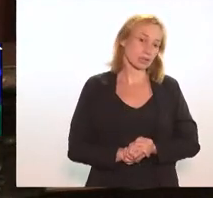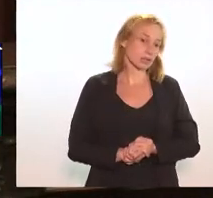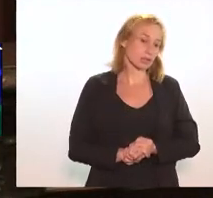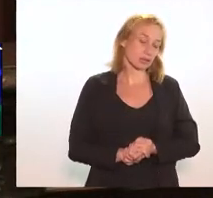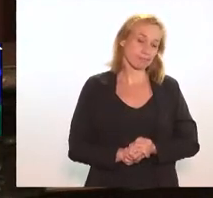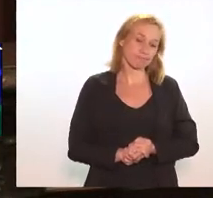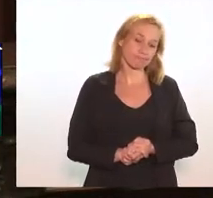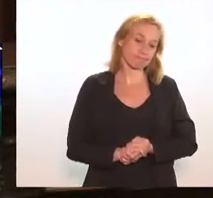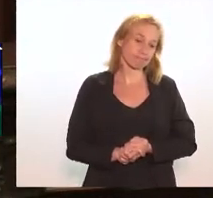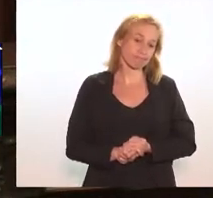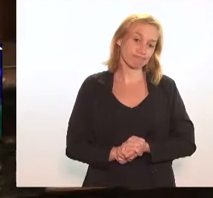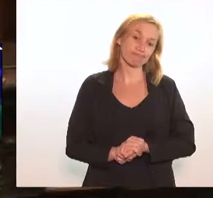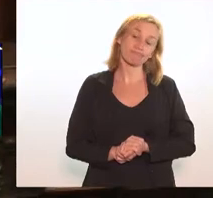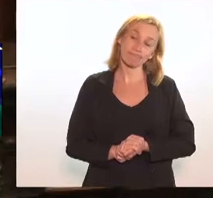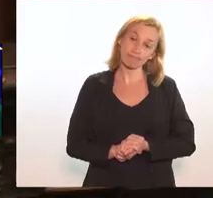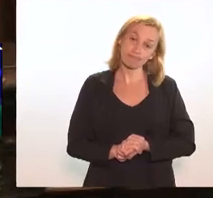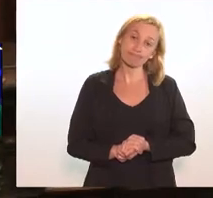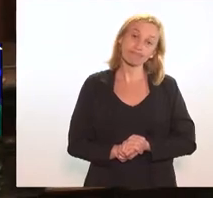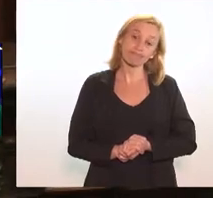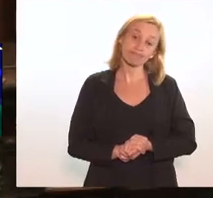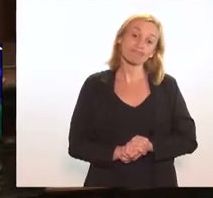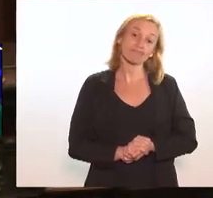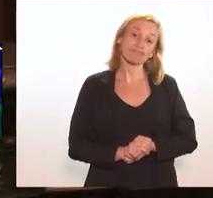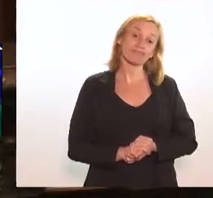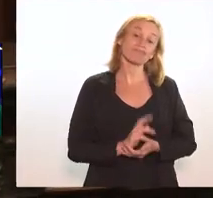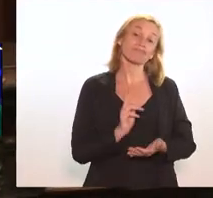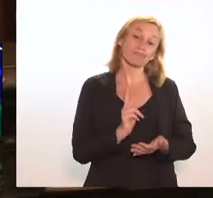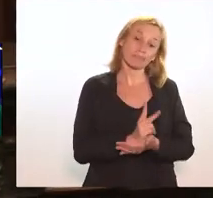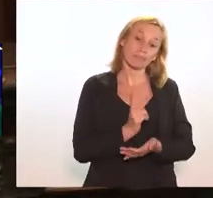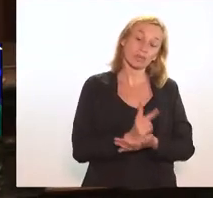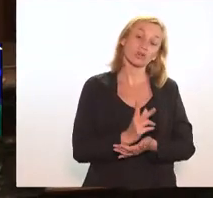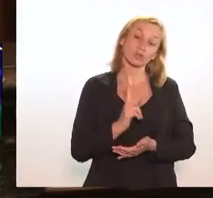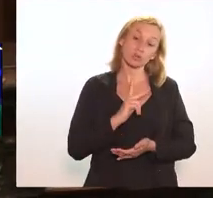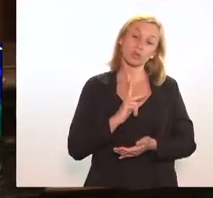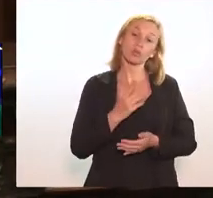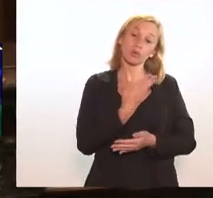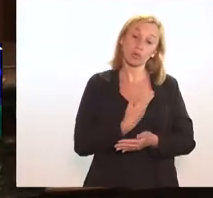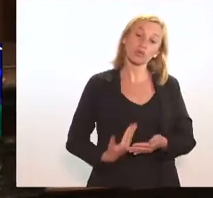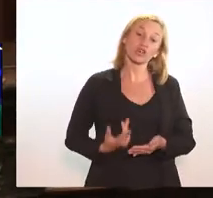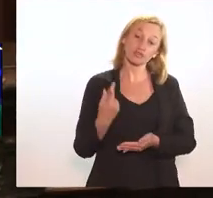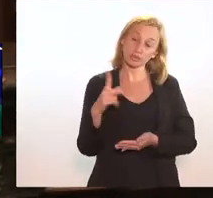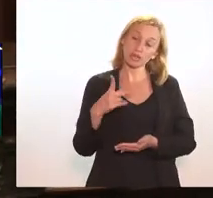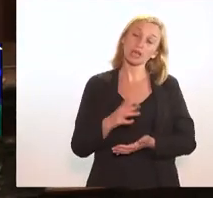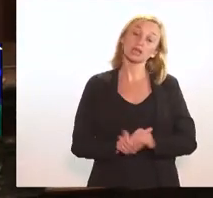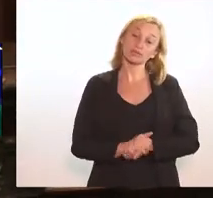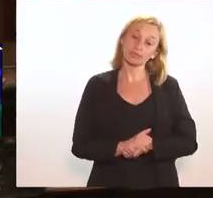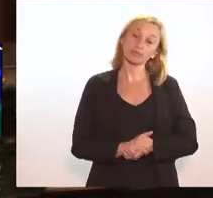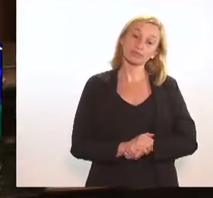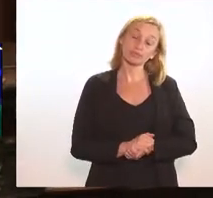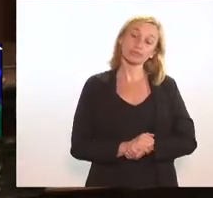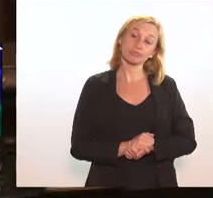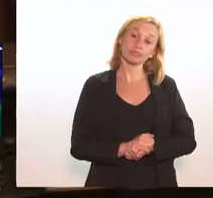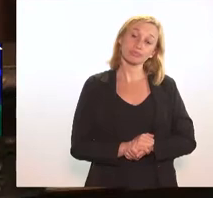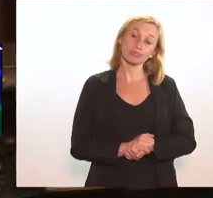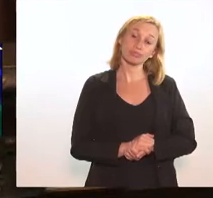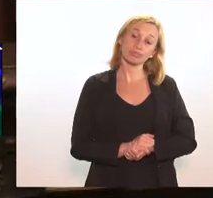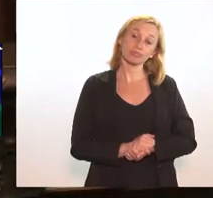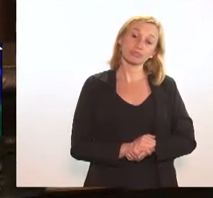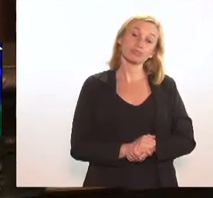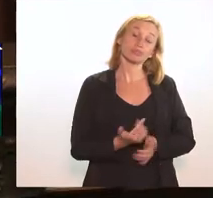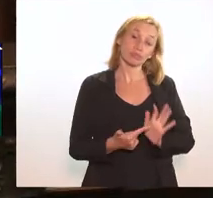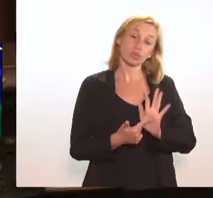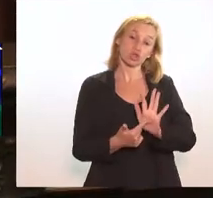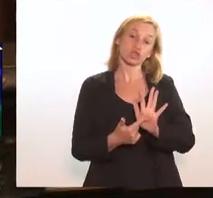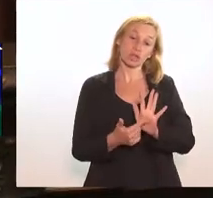maneira, houve uma sabotagem no seu próprio governo, afinal de contas, dá uma sinalização